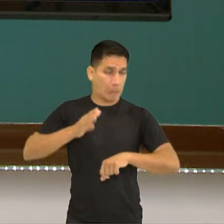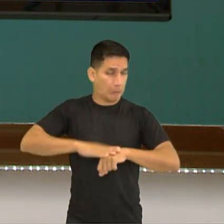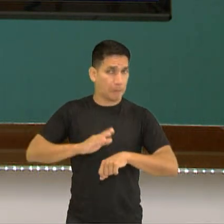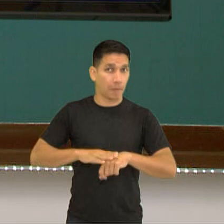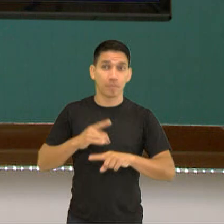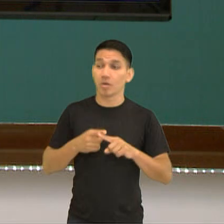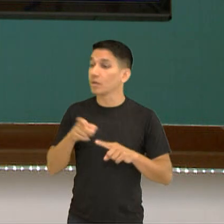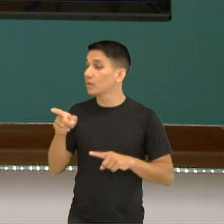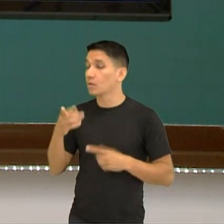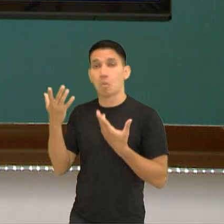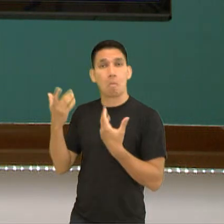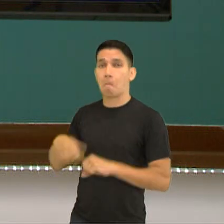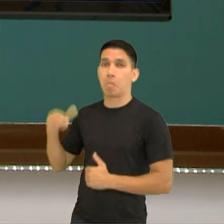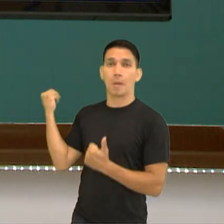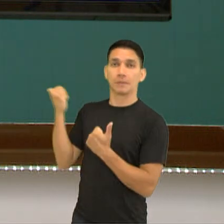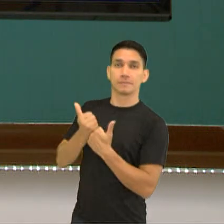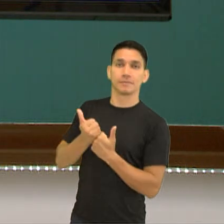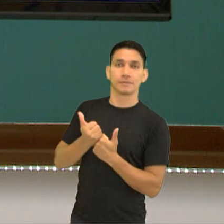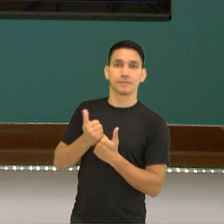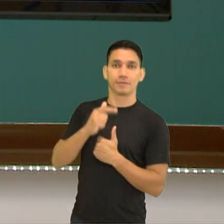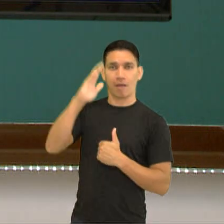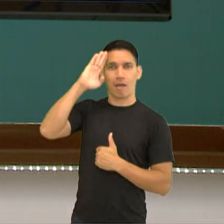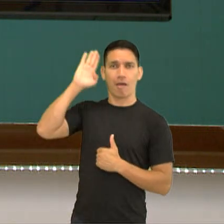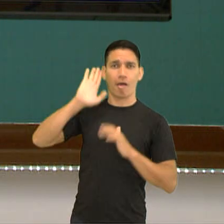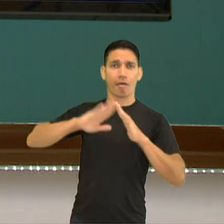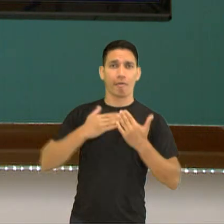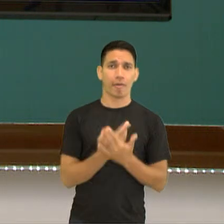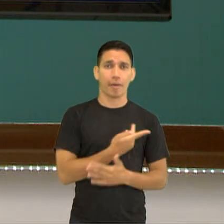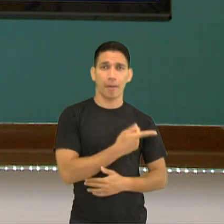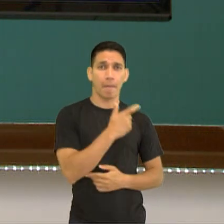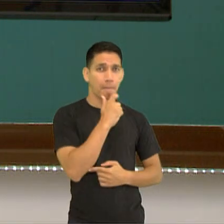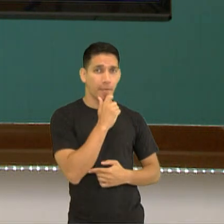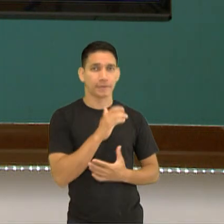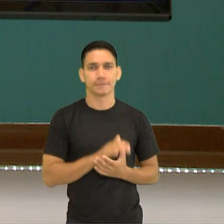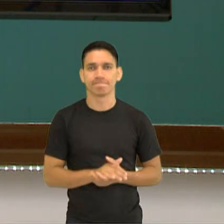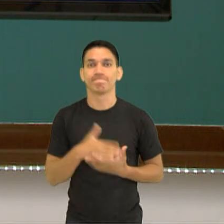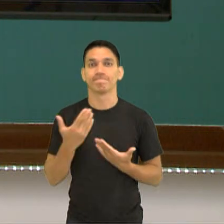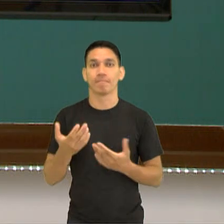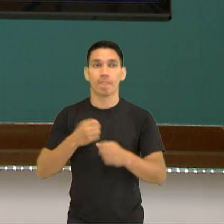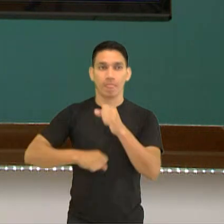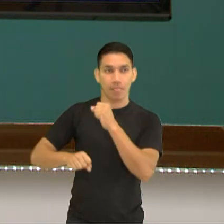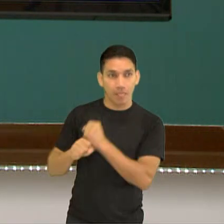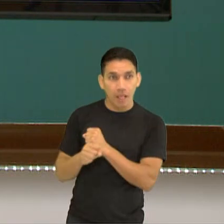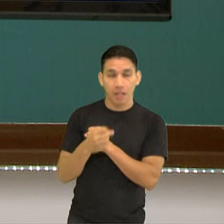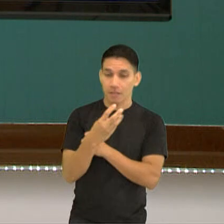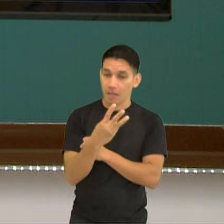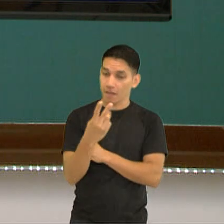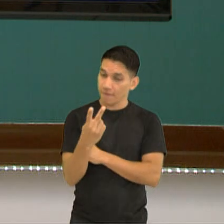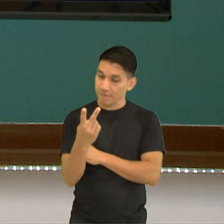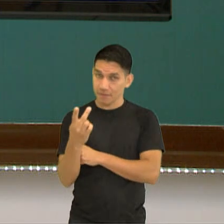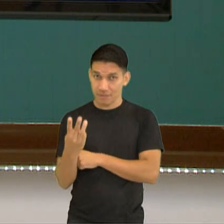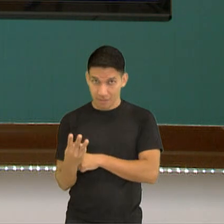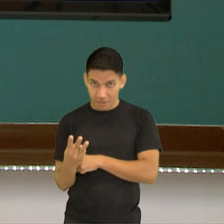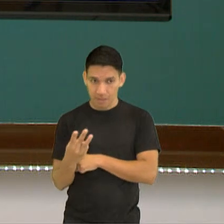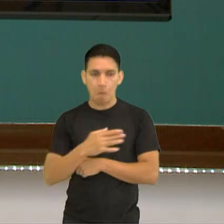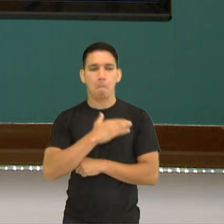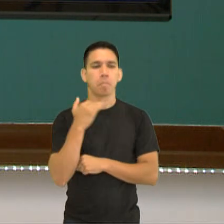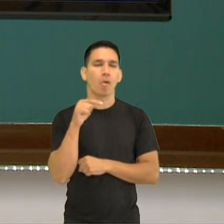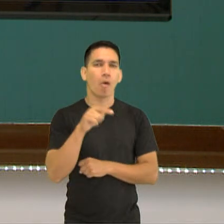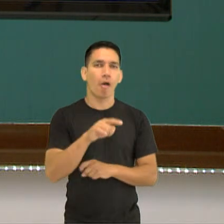a Academia de Platão. Em 323 a.C., com a morte de Alexandre Magno, Alexandre o